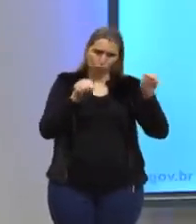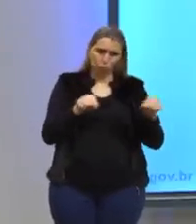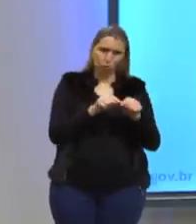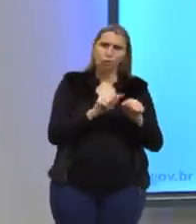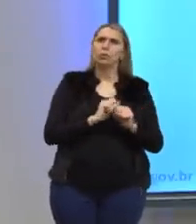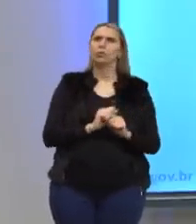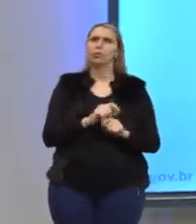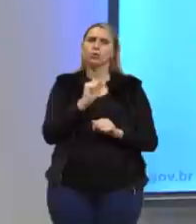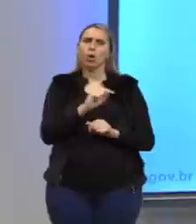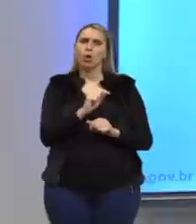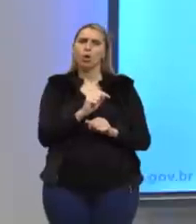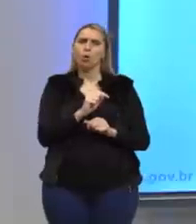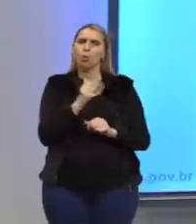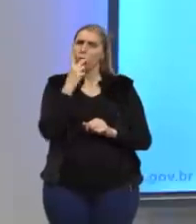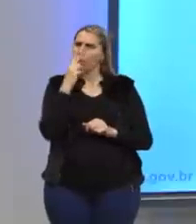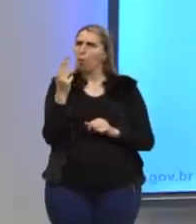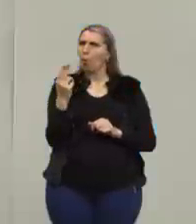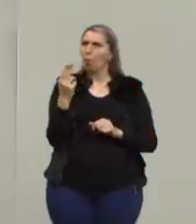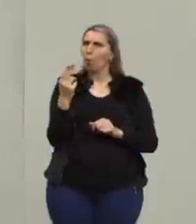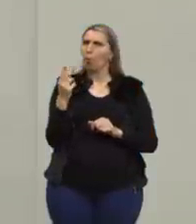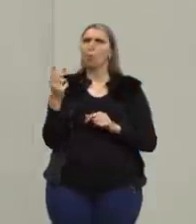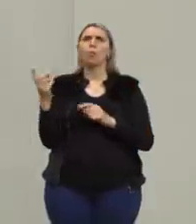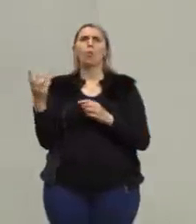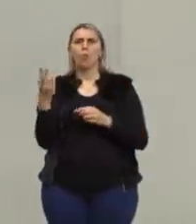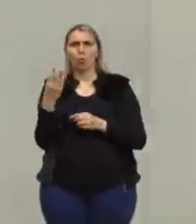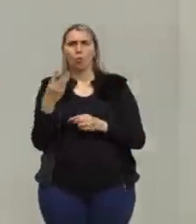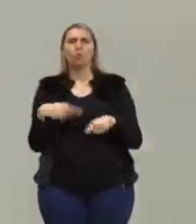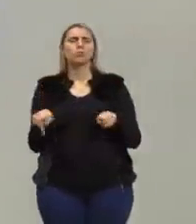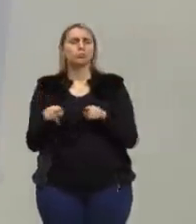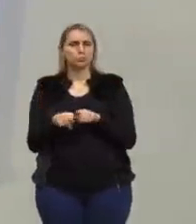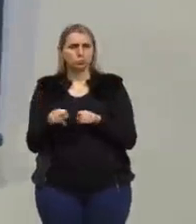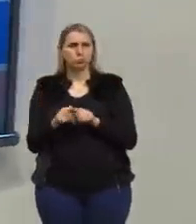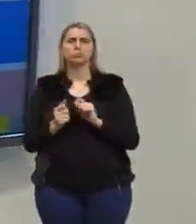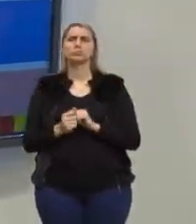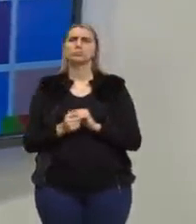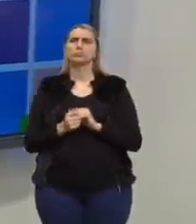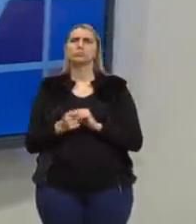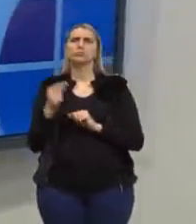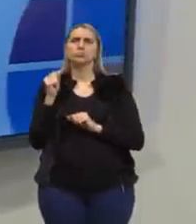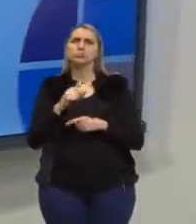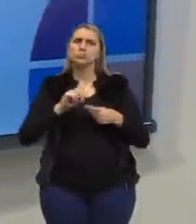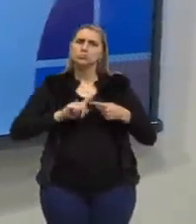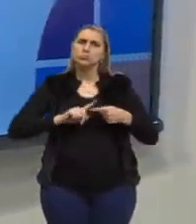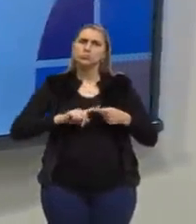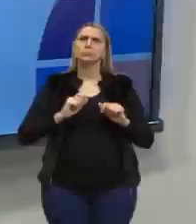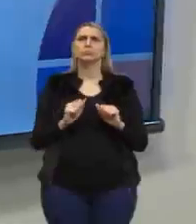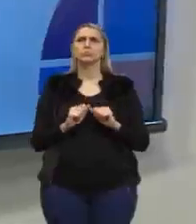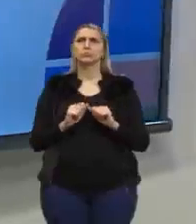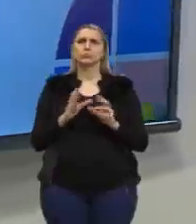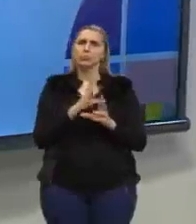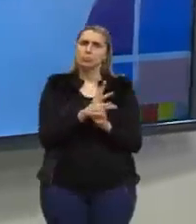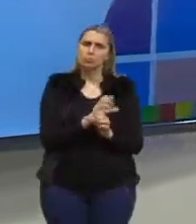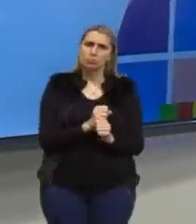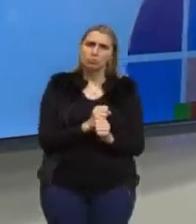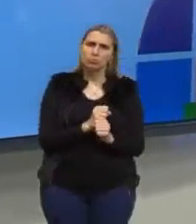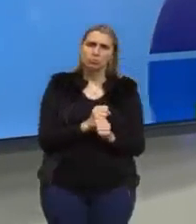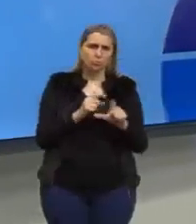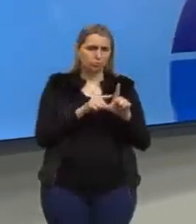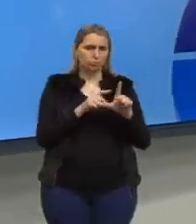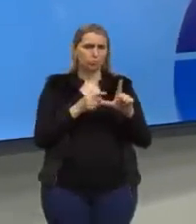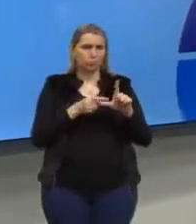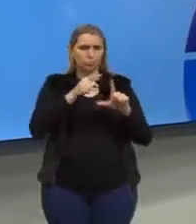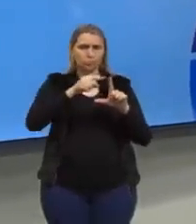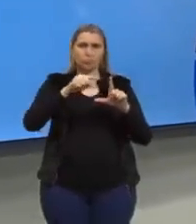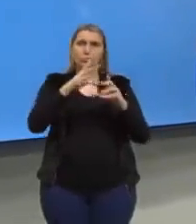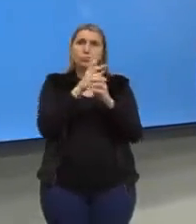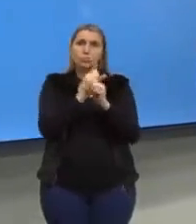ângulos são congruentes, o terceiro também será. Isso se dá por quê? Porque a soma dos ângulos